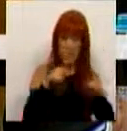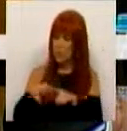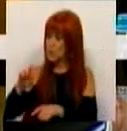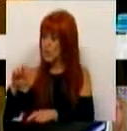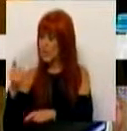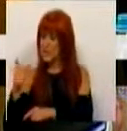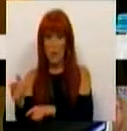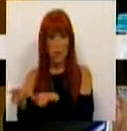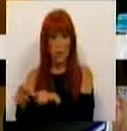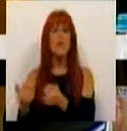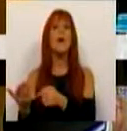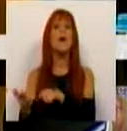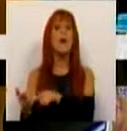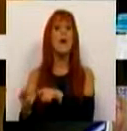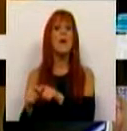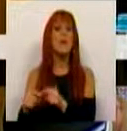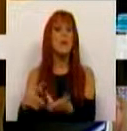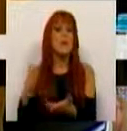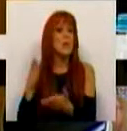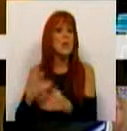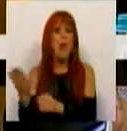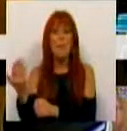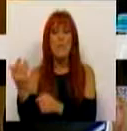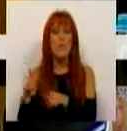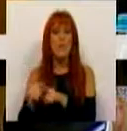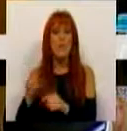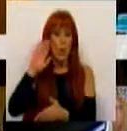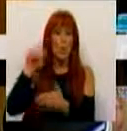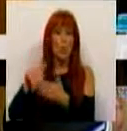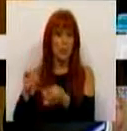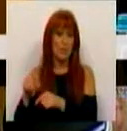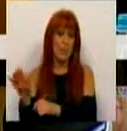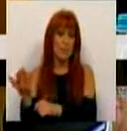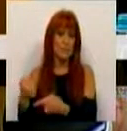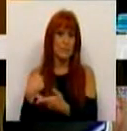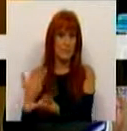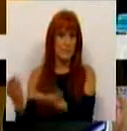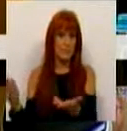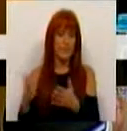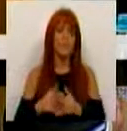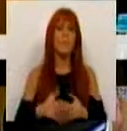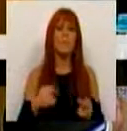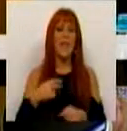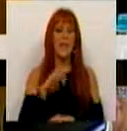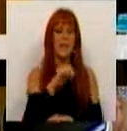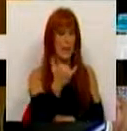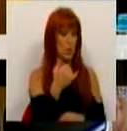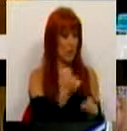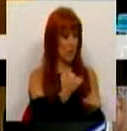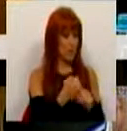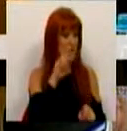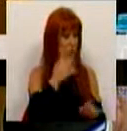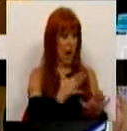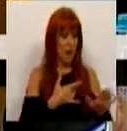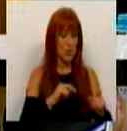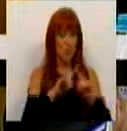as 35 restantes simplesmente por fazer e o resultado também está à vista. As 32 atividades de